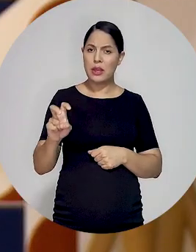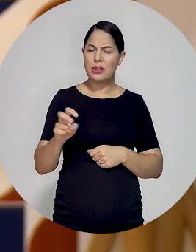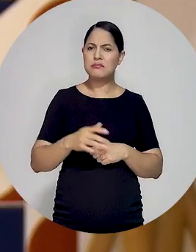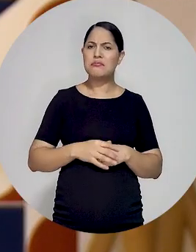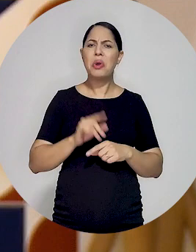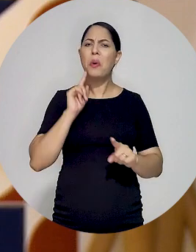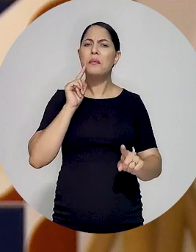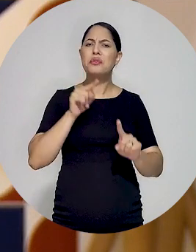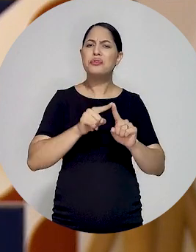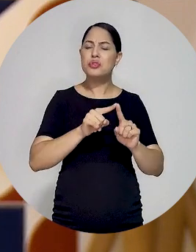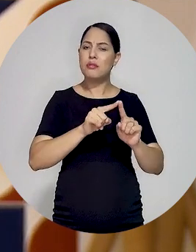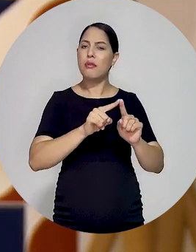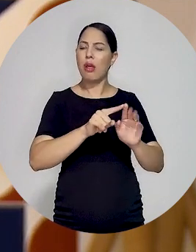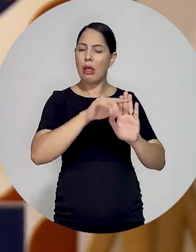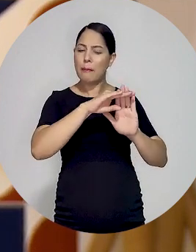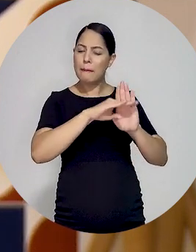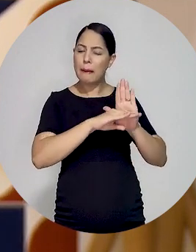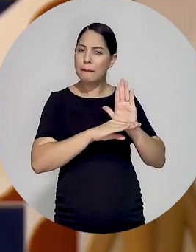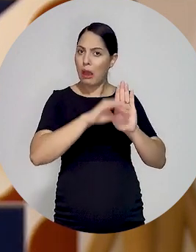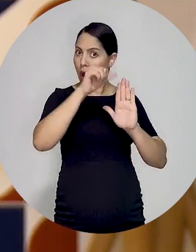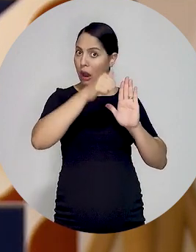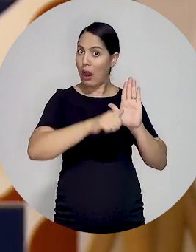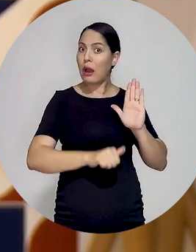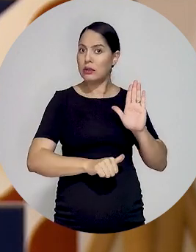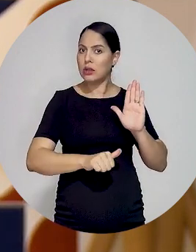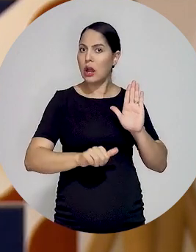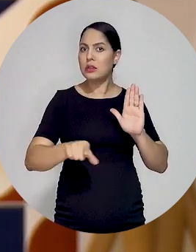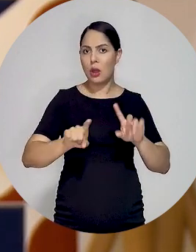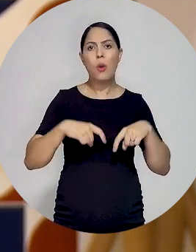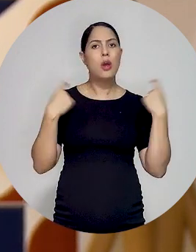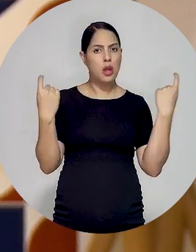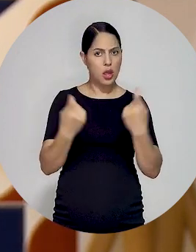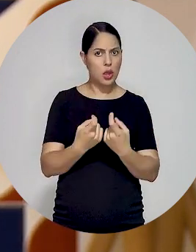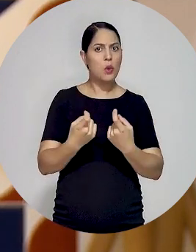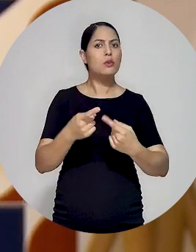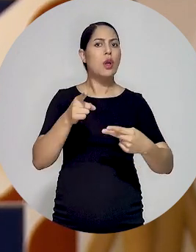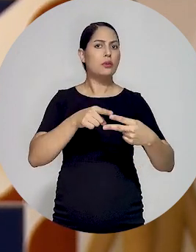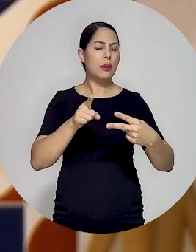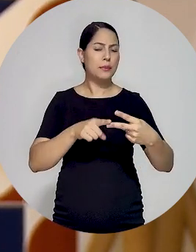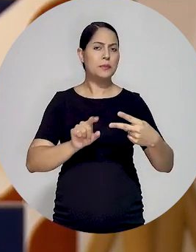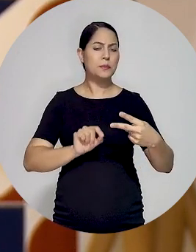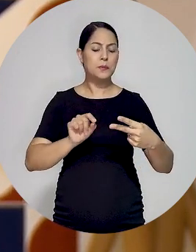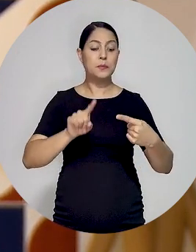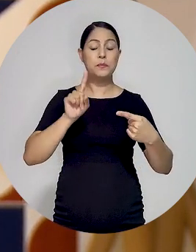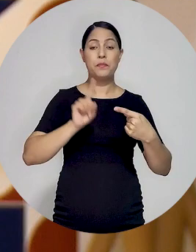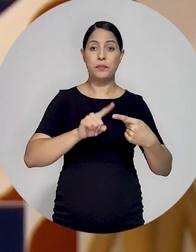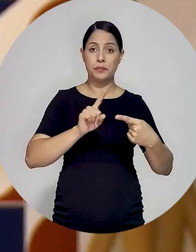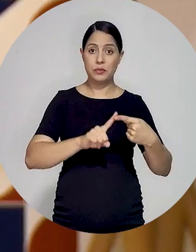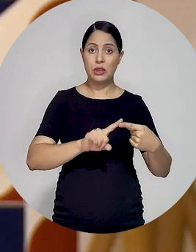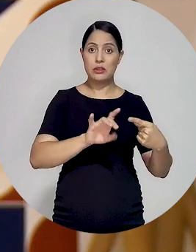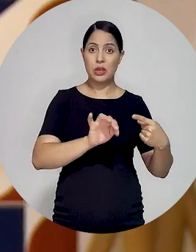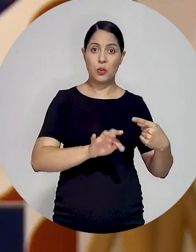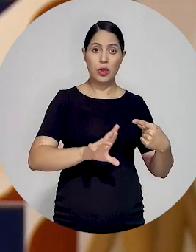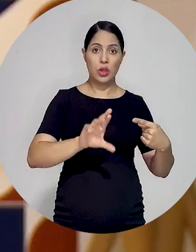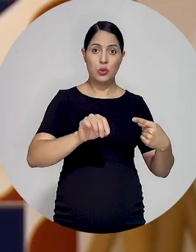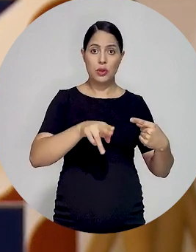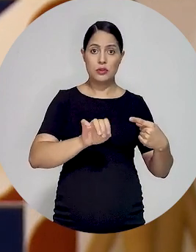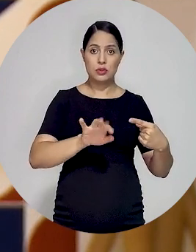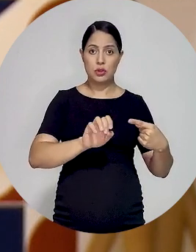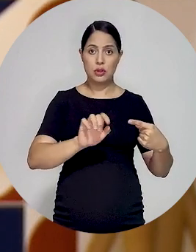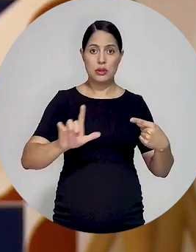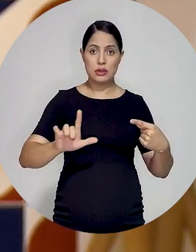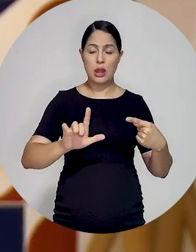A análise dessas matérias foi o primeiro eixo da reunião, que também teve foco em outros 2 temas: Circuito